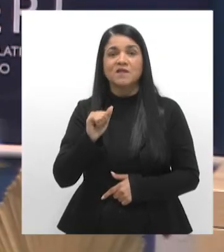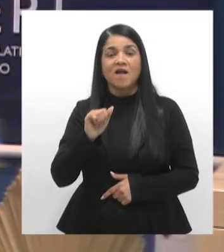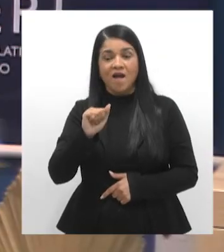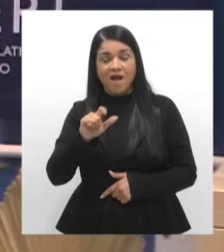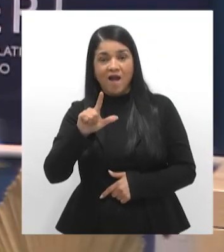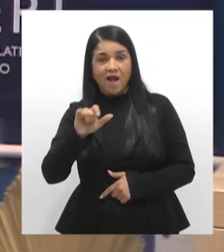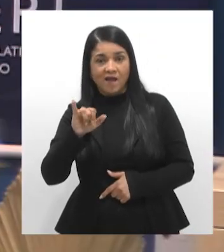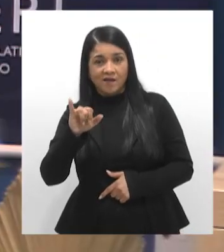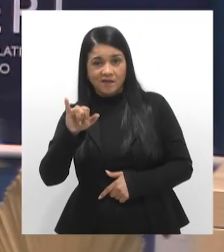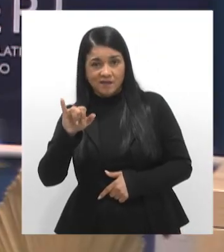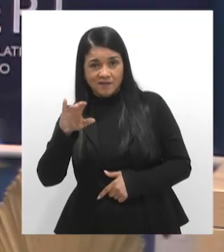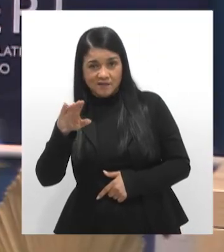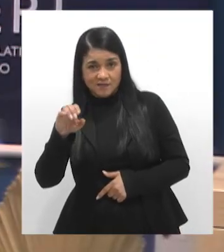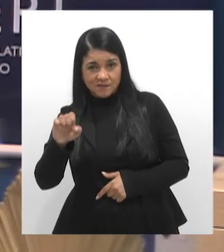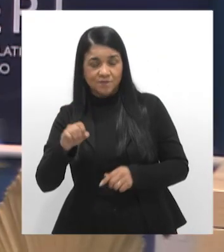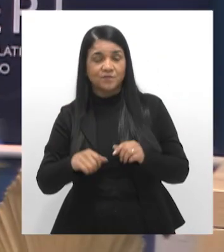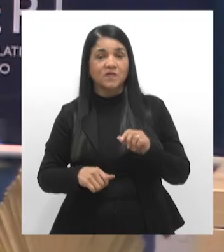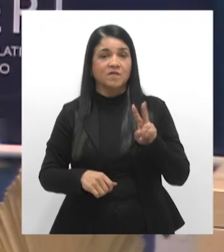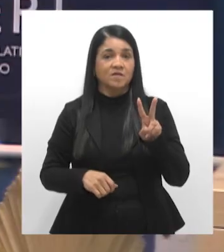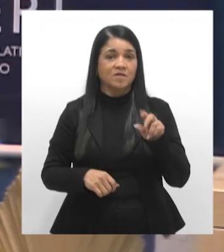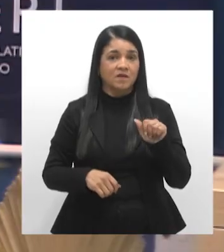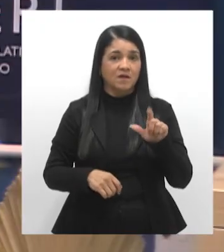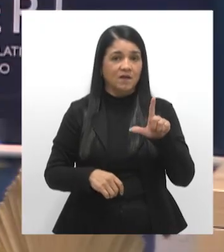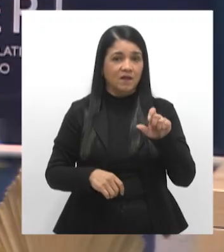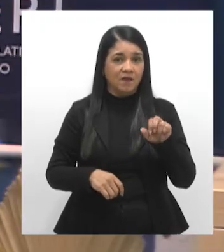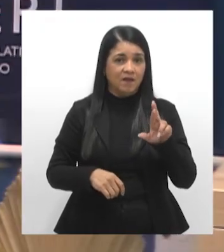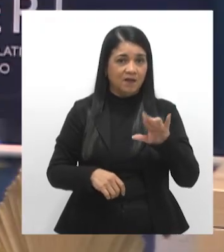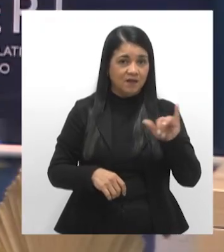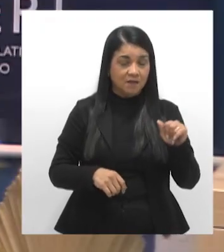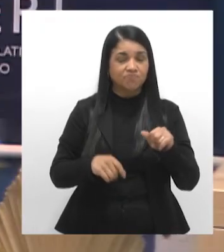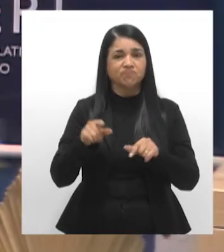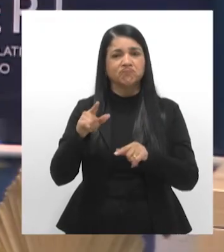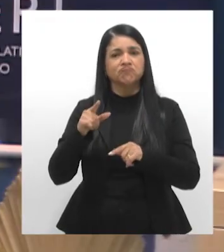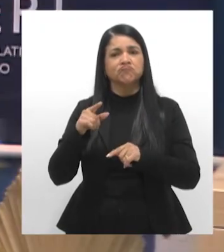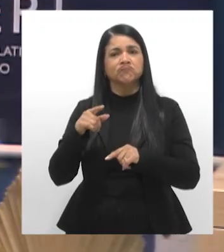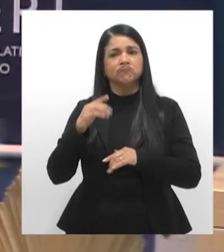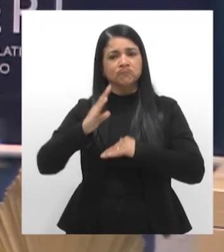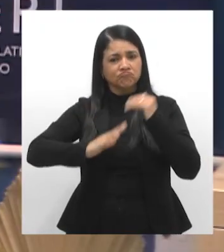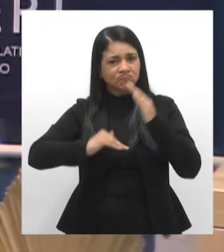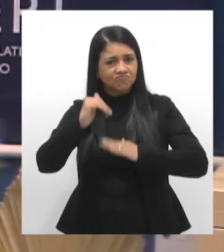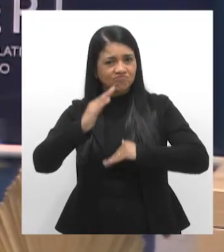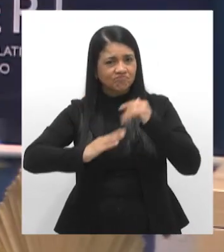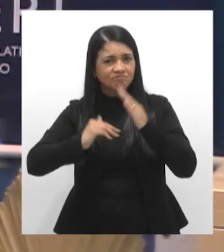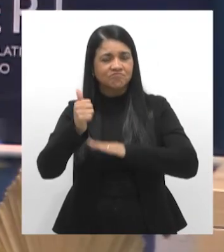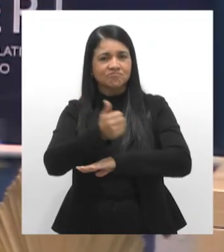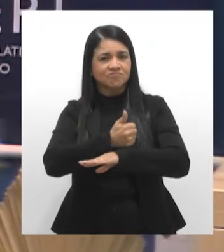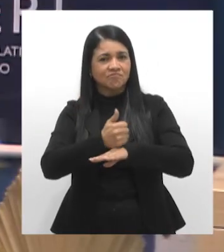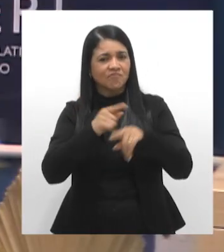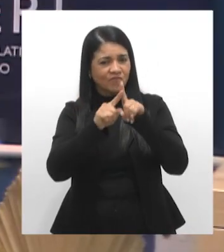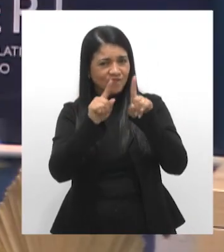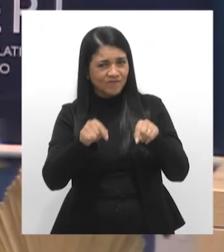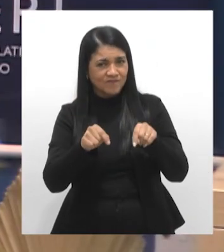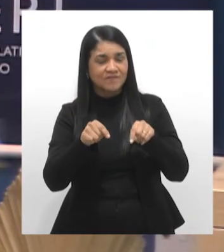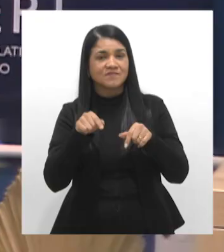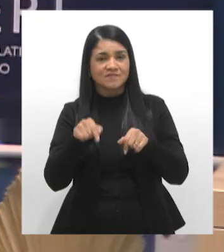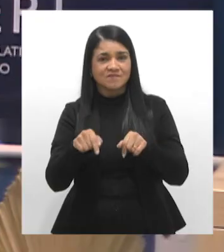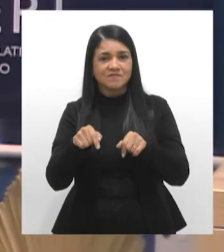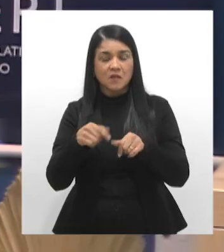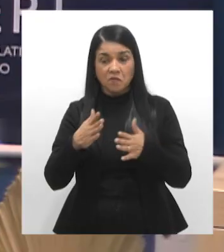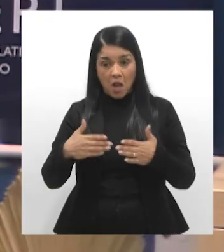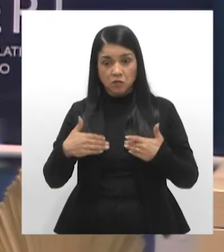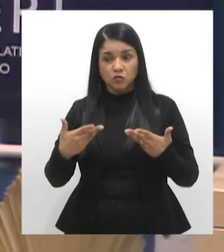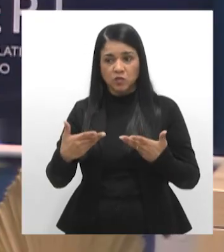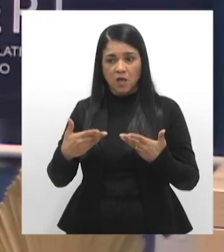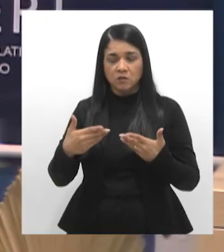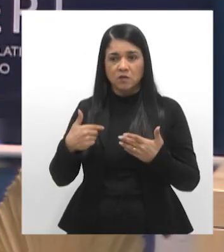Valéria, duas funcionárias de carreira que honram o quadro histórico aqui da Leste, ficaram meio assustadas, né? Às vezes o cara tem um estigma